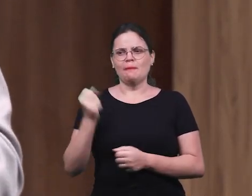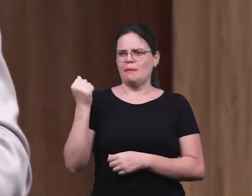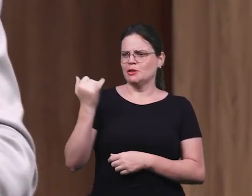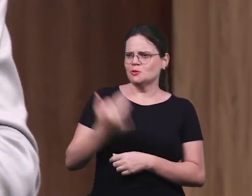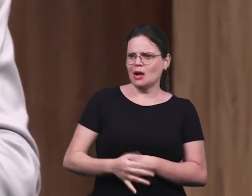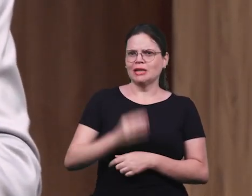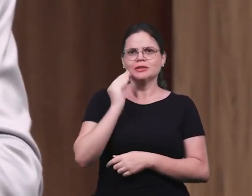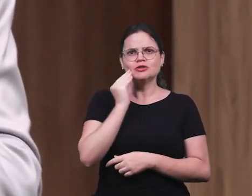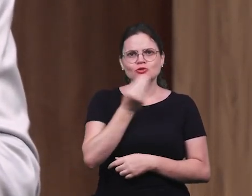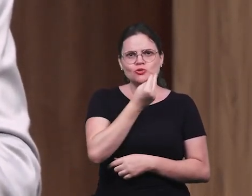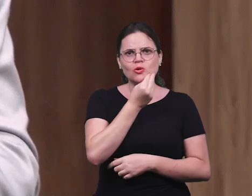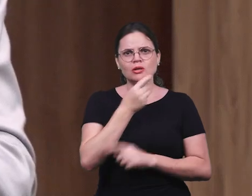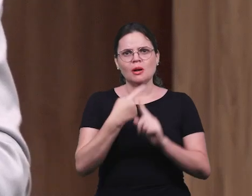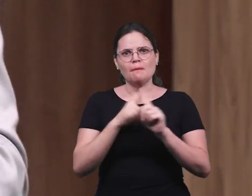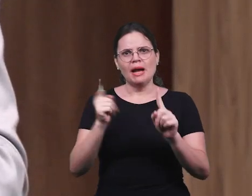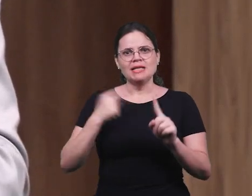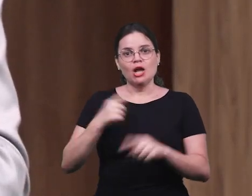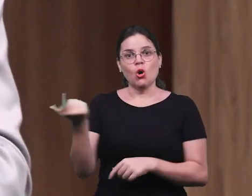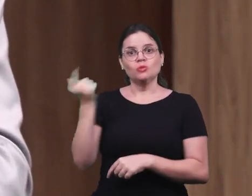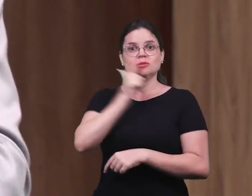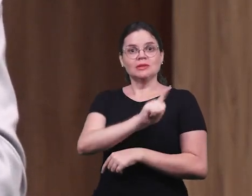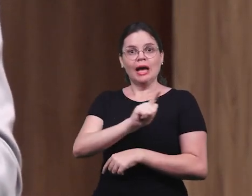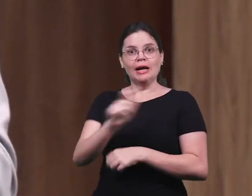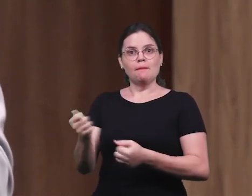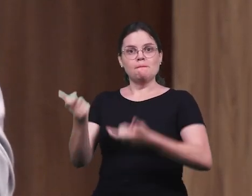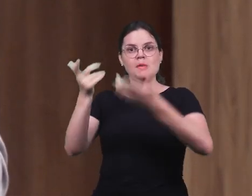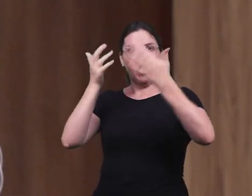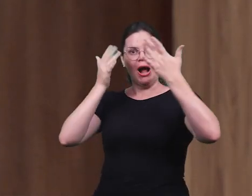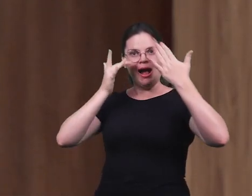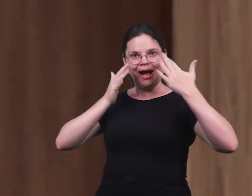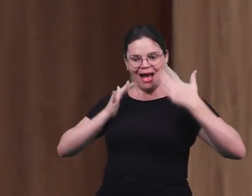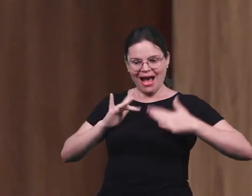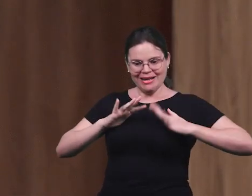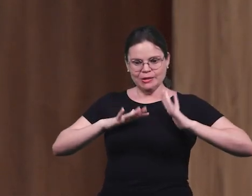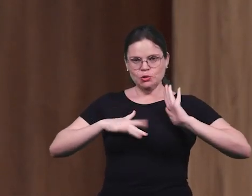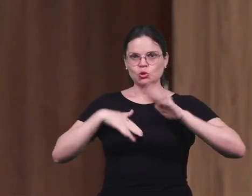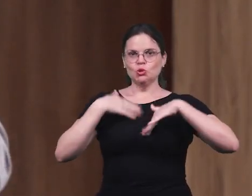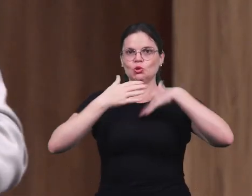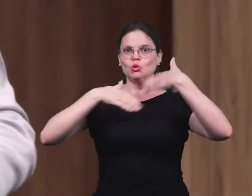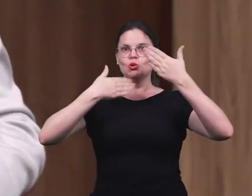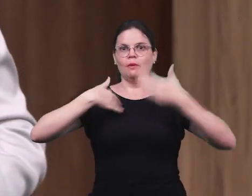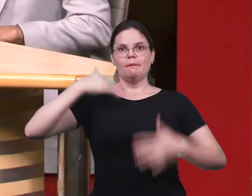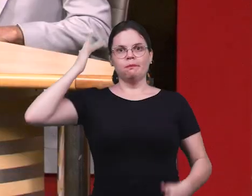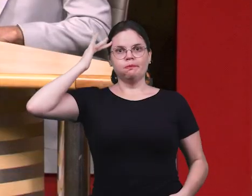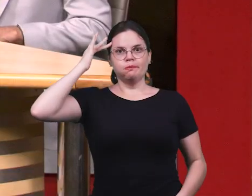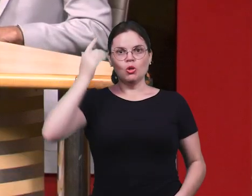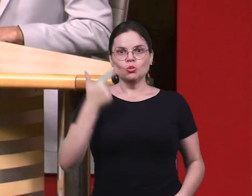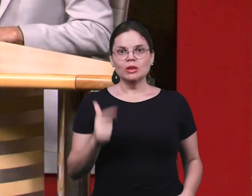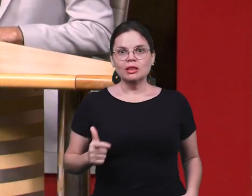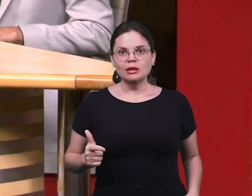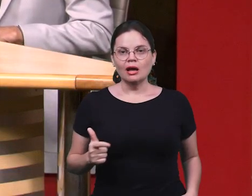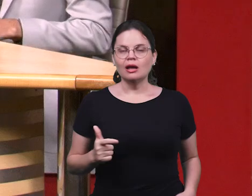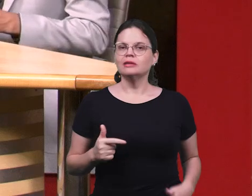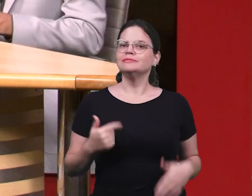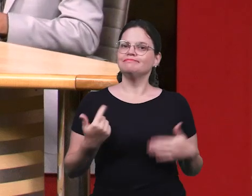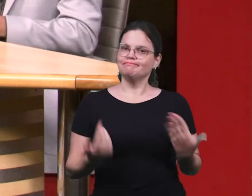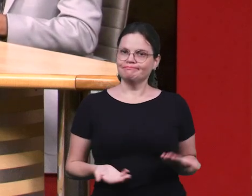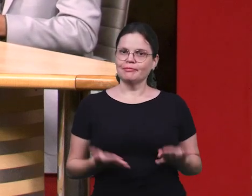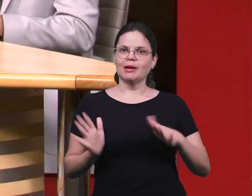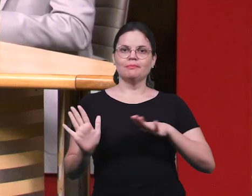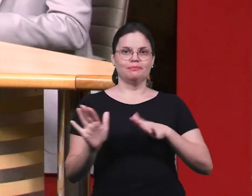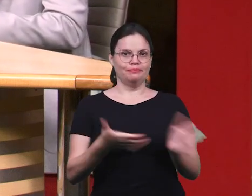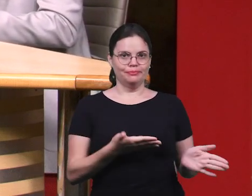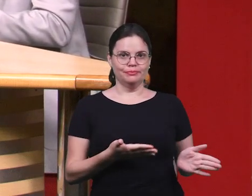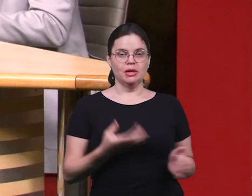tem duas questões da prosperidade. Quando você prospera e você não tem estrutura para isso. Isso Exato. em todos os sentidos. Espiritualmente, se